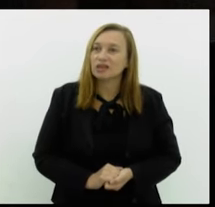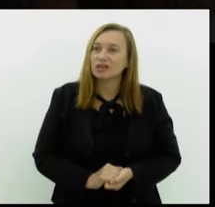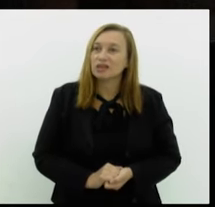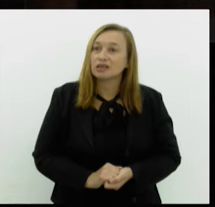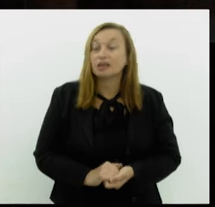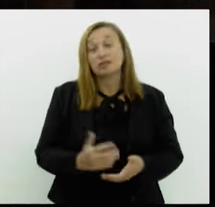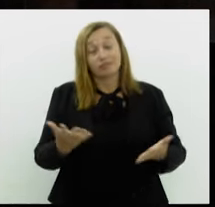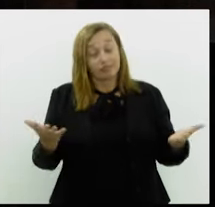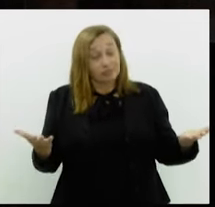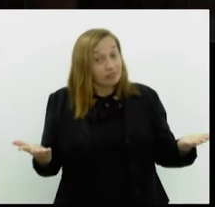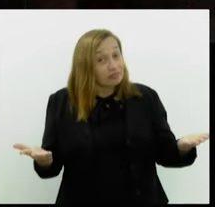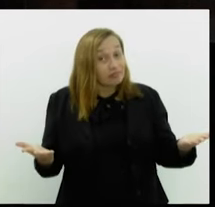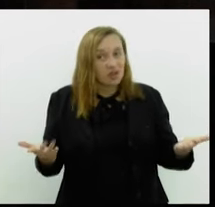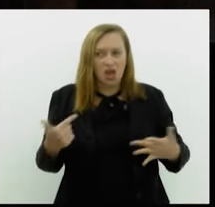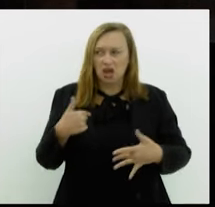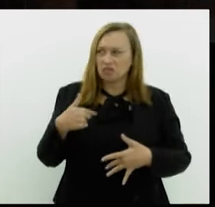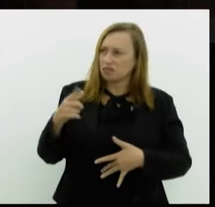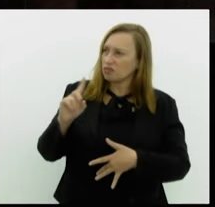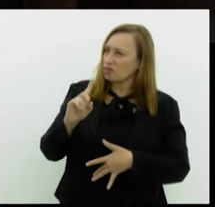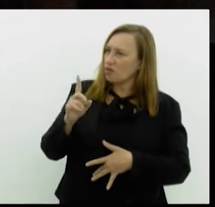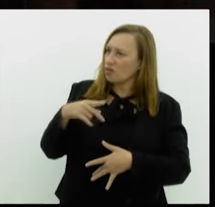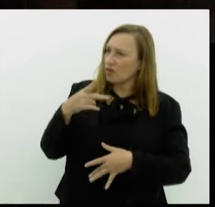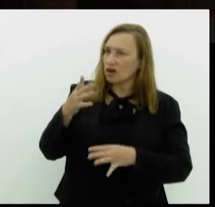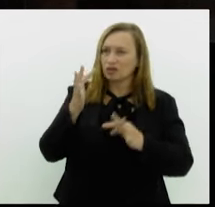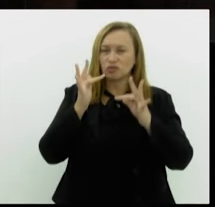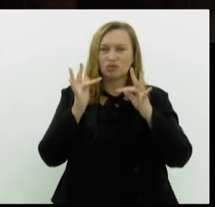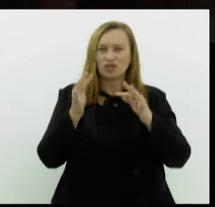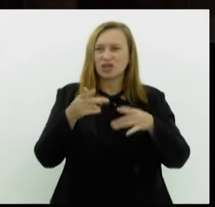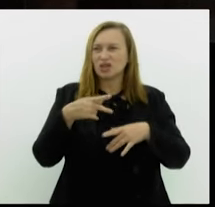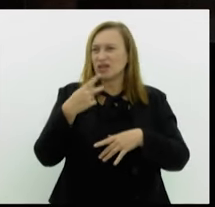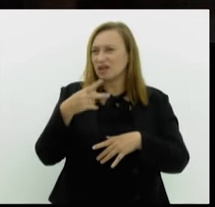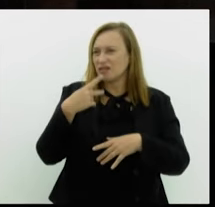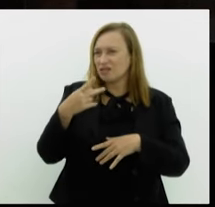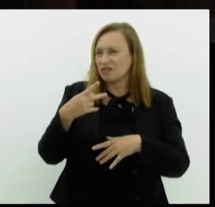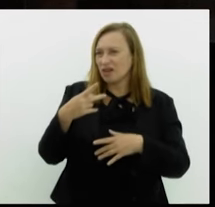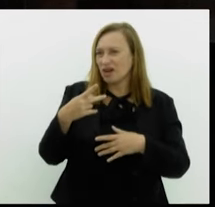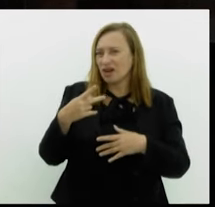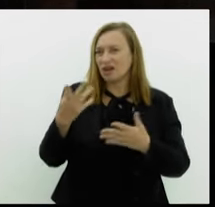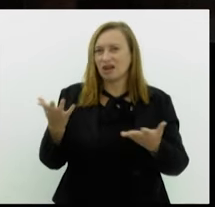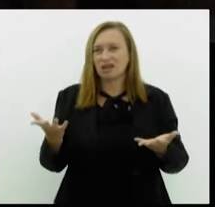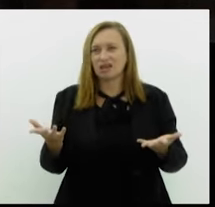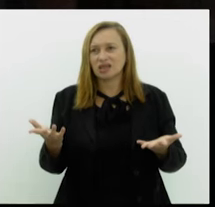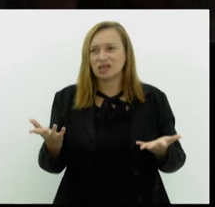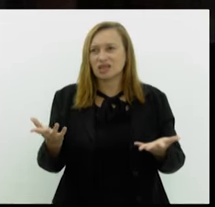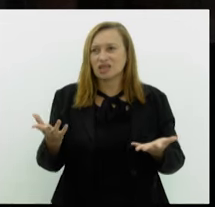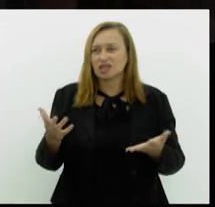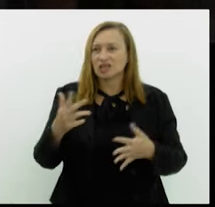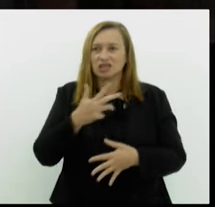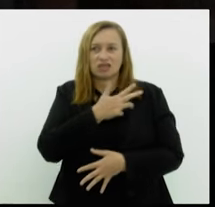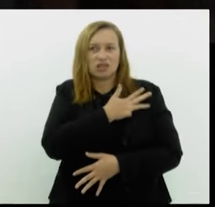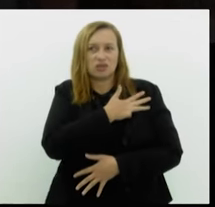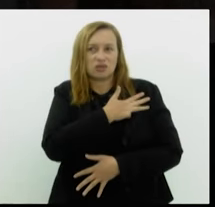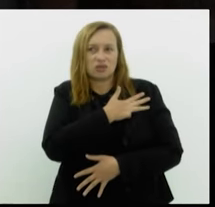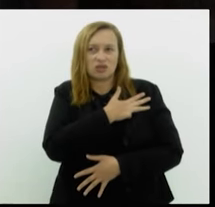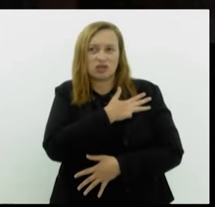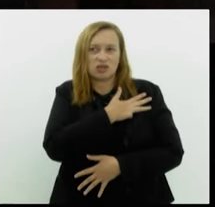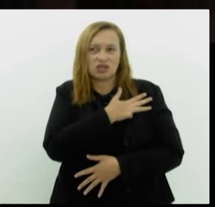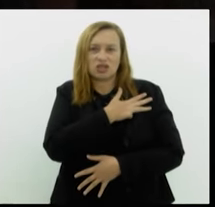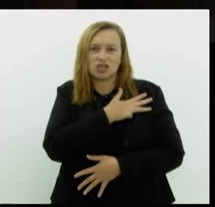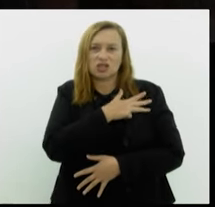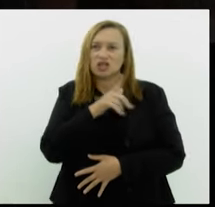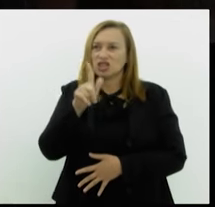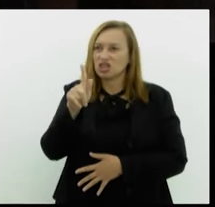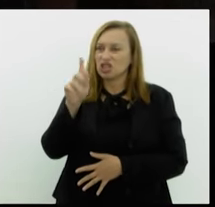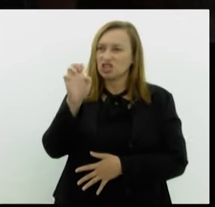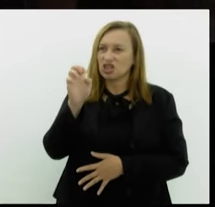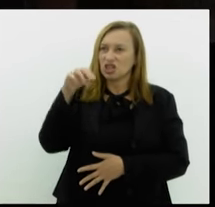Isso, evidentemente, eu não vou entrar no discurso barato, demagógico, de chamar o Lula de genocida, até porque